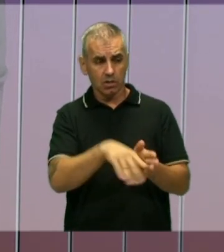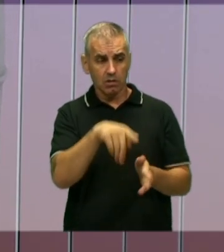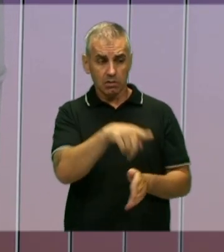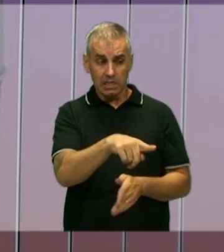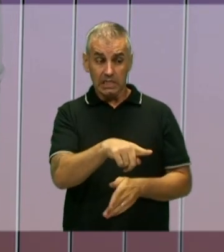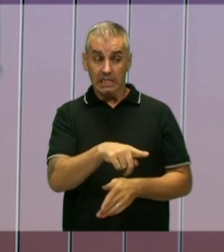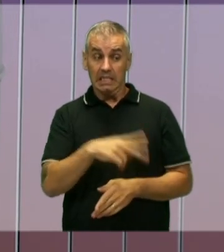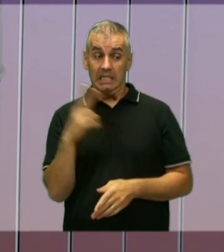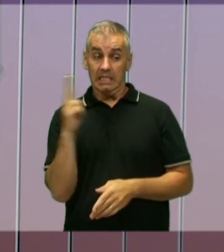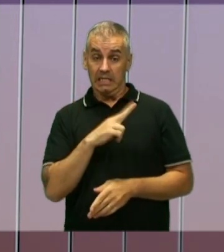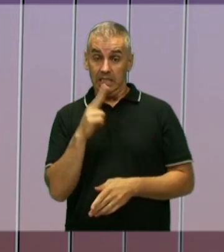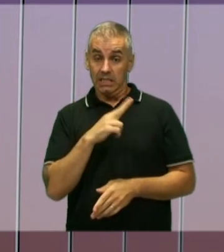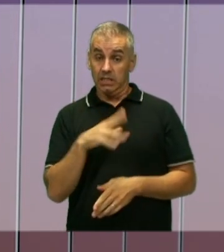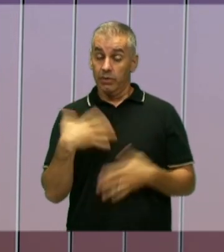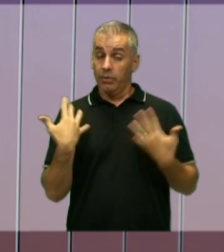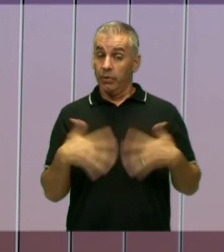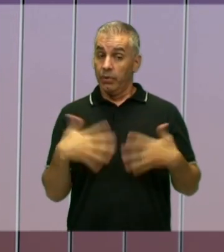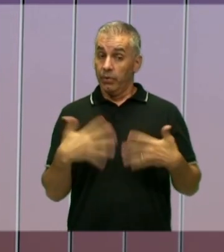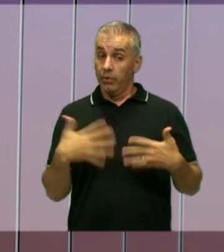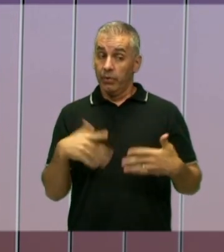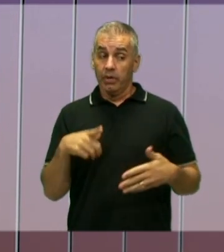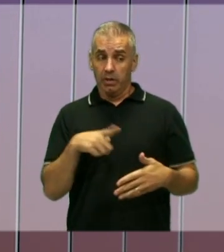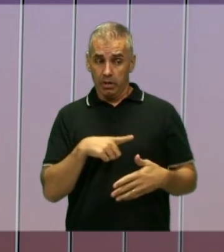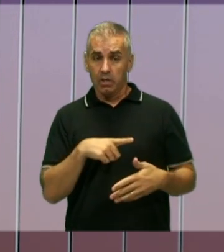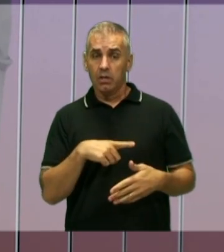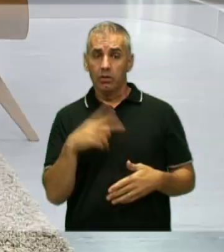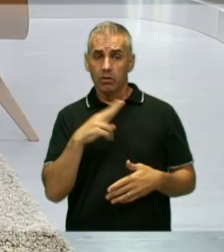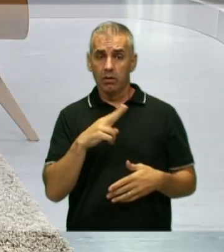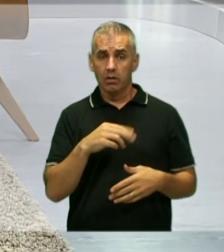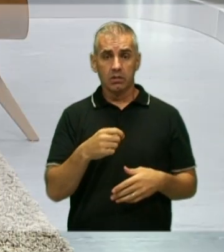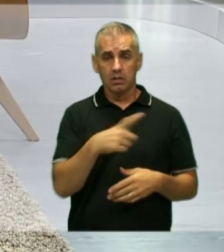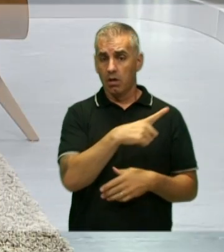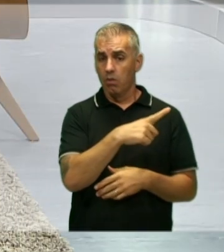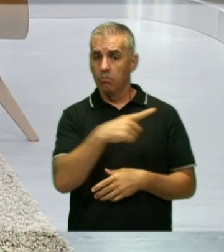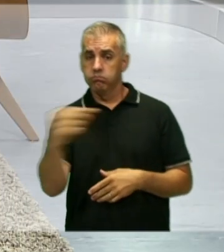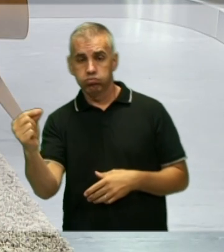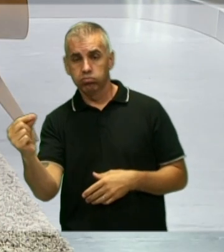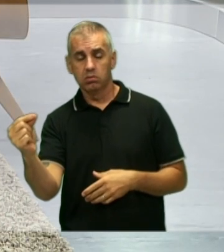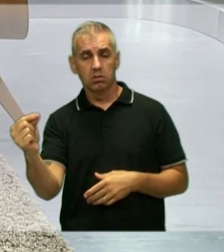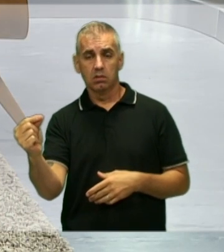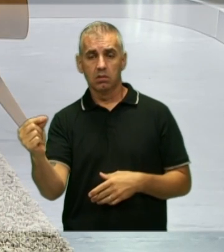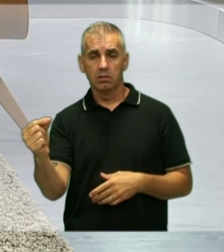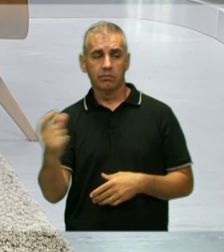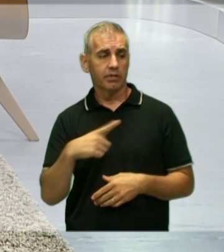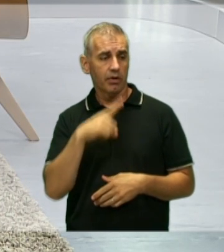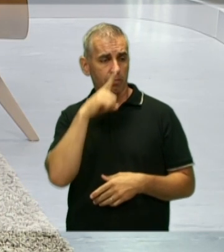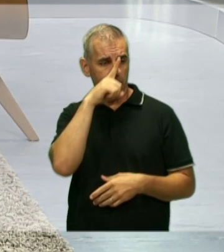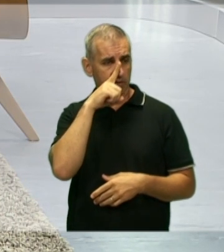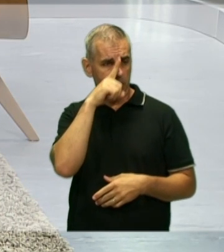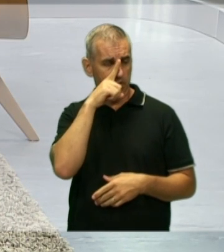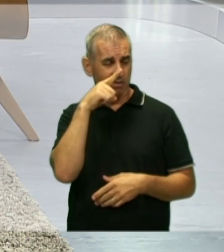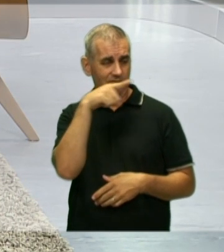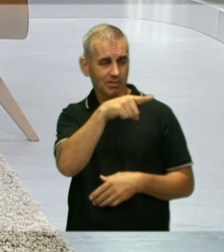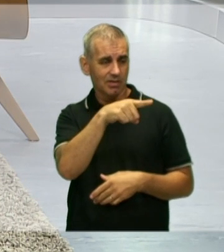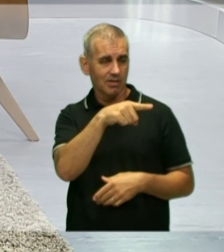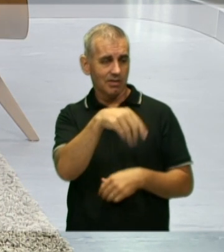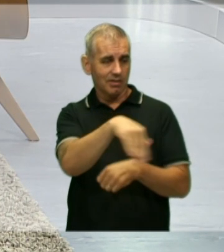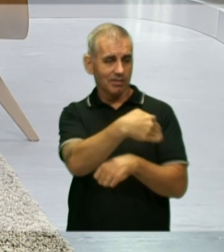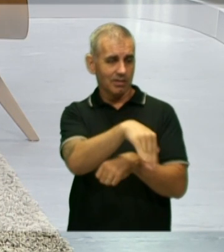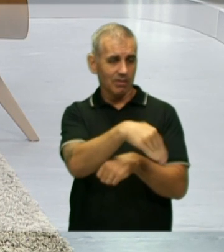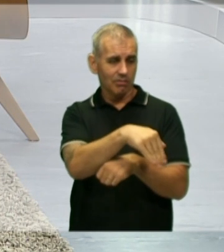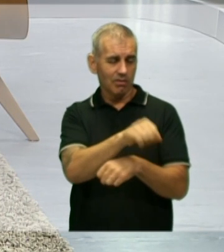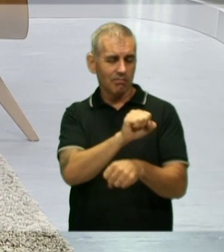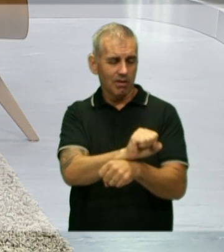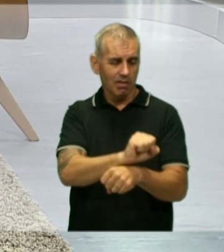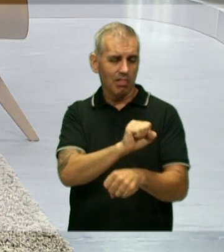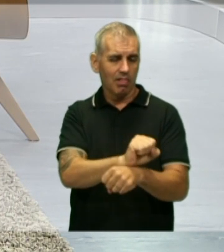de emergência, chegou no hospital, eu já fiz a triagem, é uma emergência, já vai entrar comigo, tu não corre o risco de ficar lá fora aguardando, consegue entender?